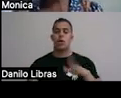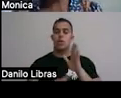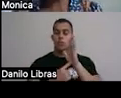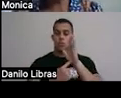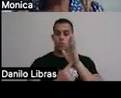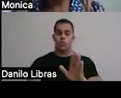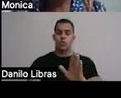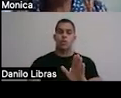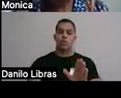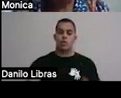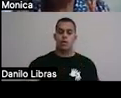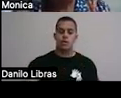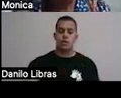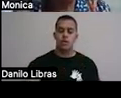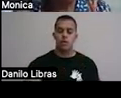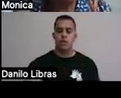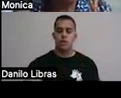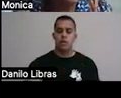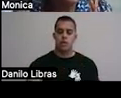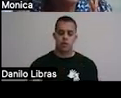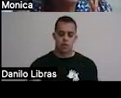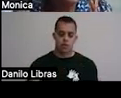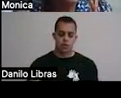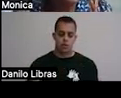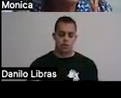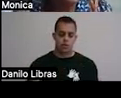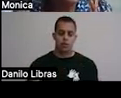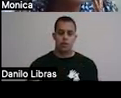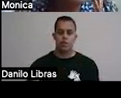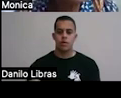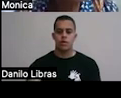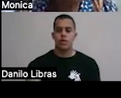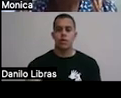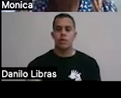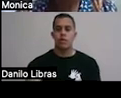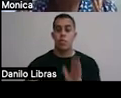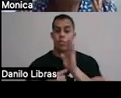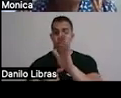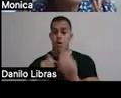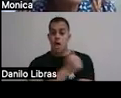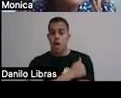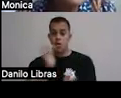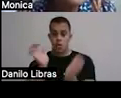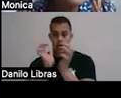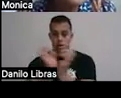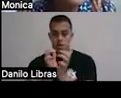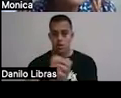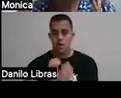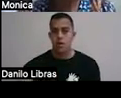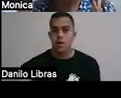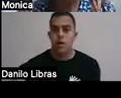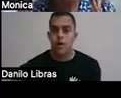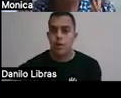gente mostra, os alunos da equipe mostram que um plasmídio não